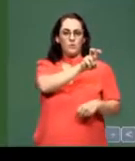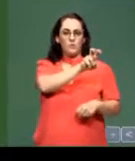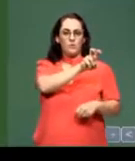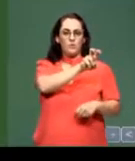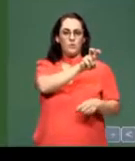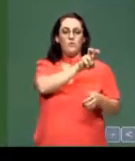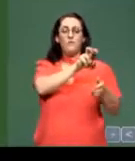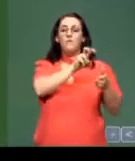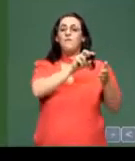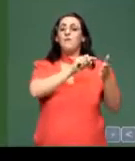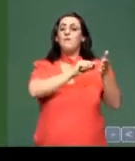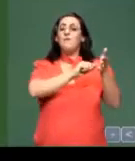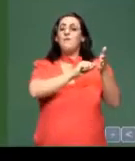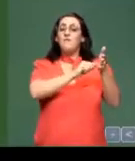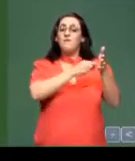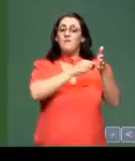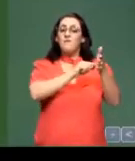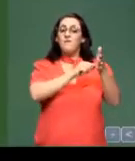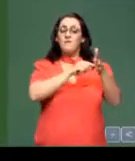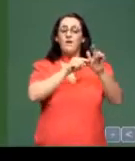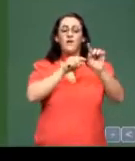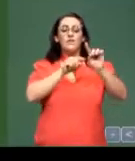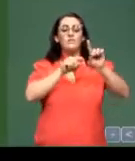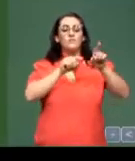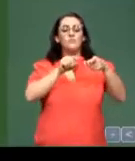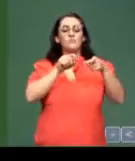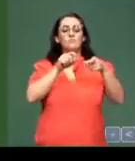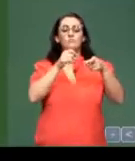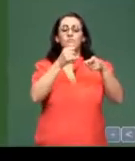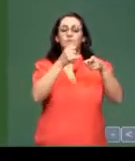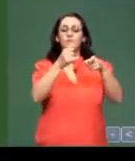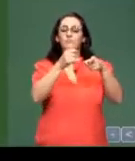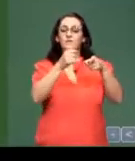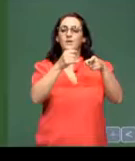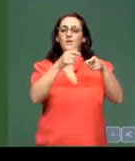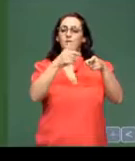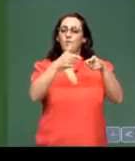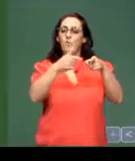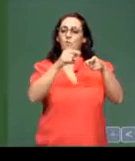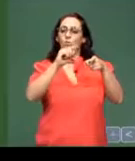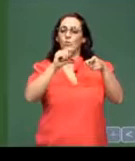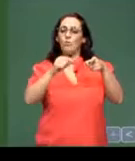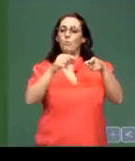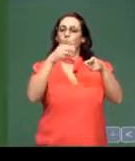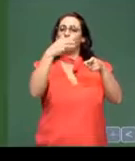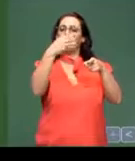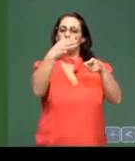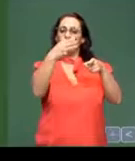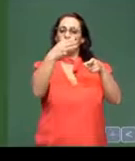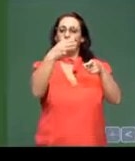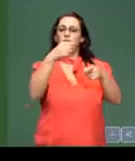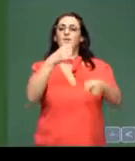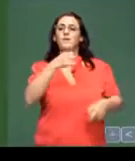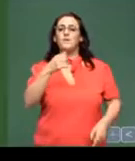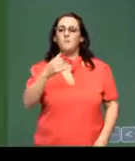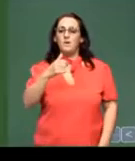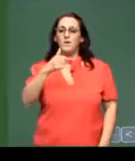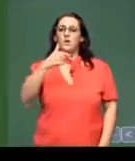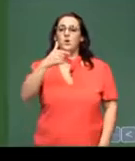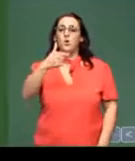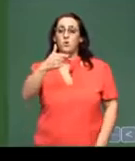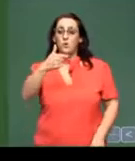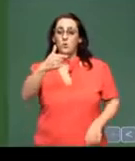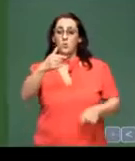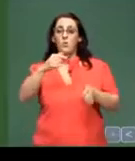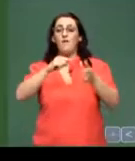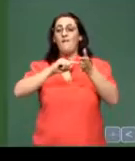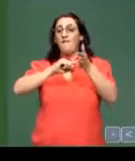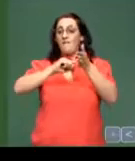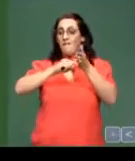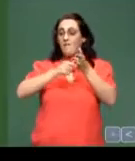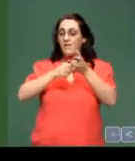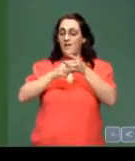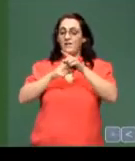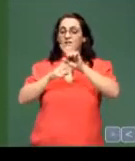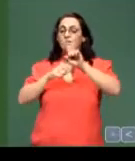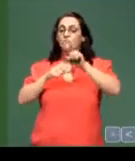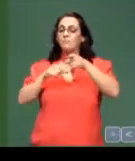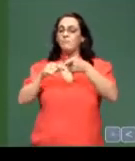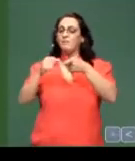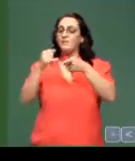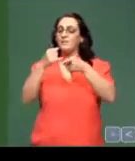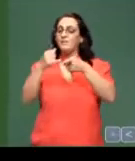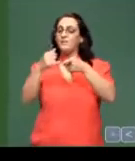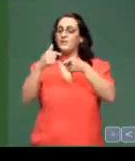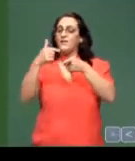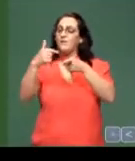asterisco, menos 2 elevado ao cubo, menos 2 vezes, abre parênteses,